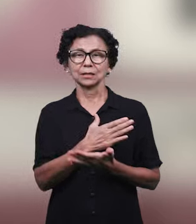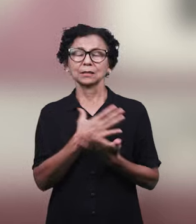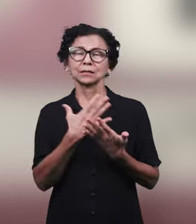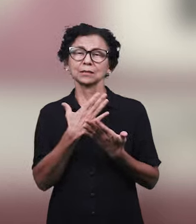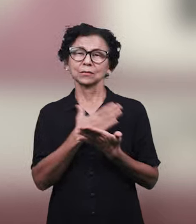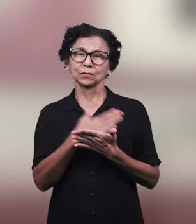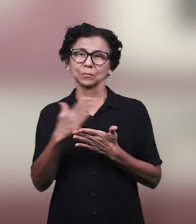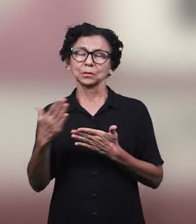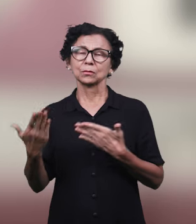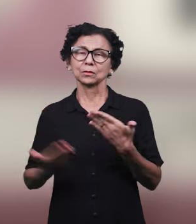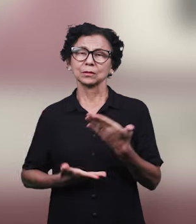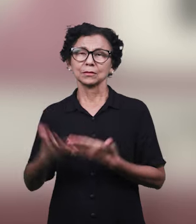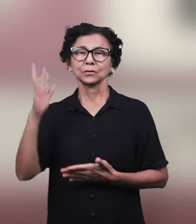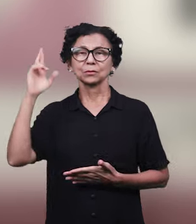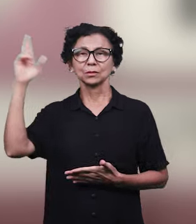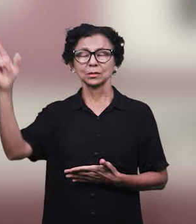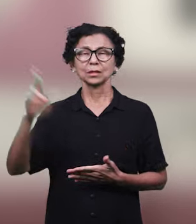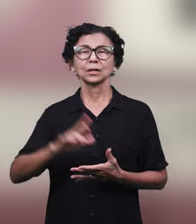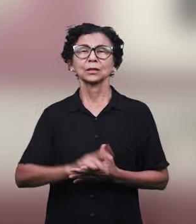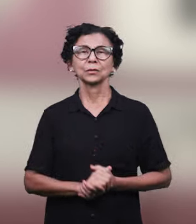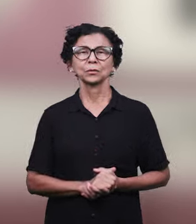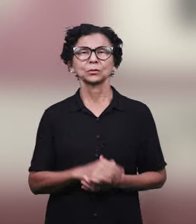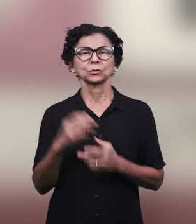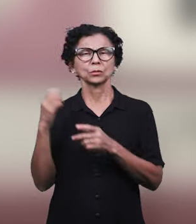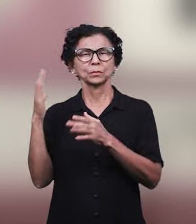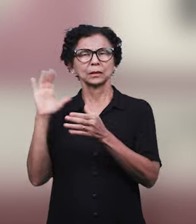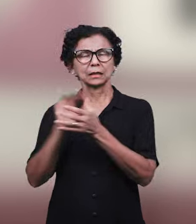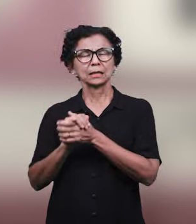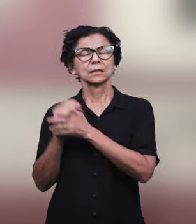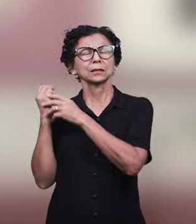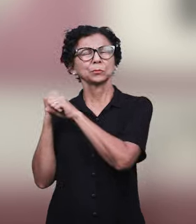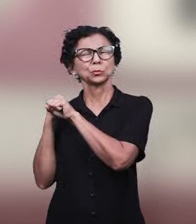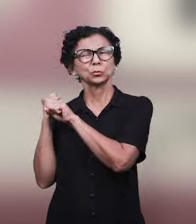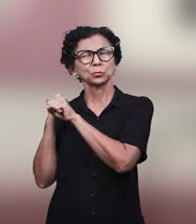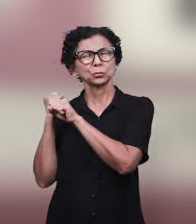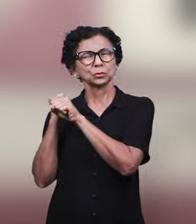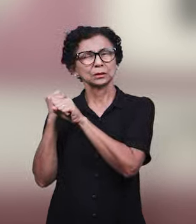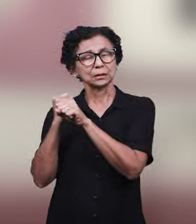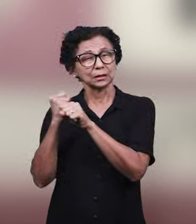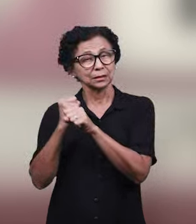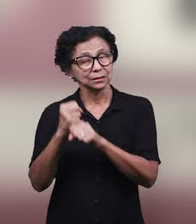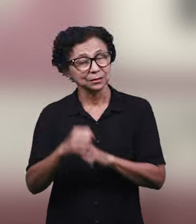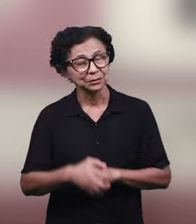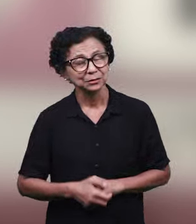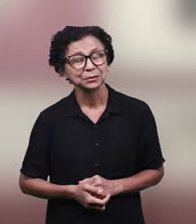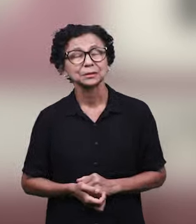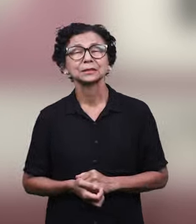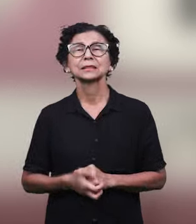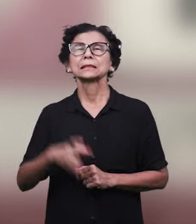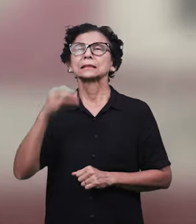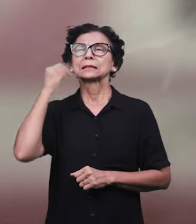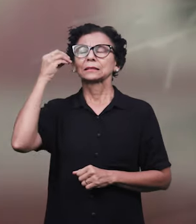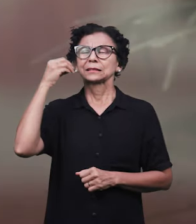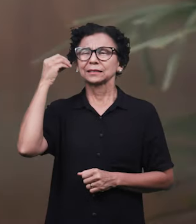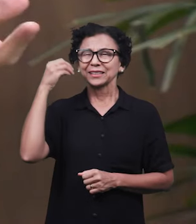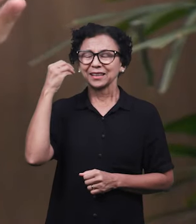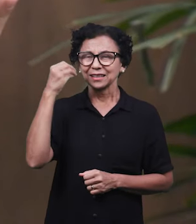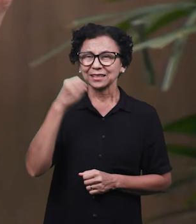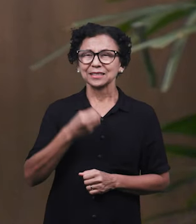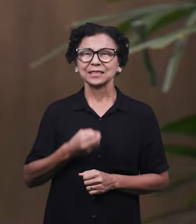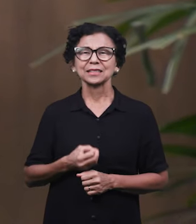e estamos firmes aí no propósito do Senhor, na caminhada, cada vez mais com grandes experiências. E